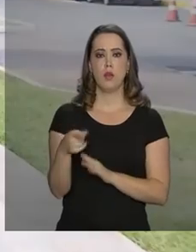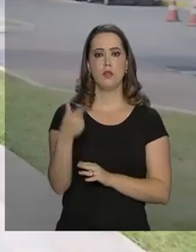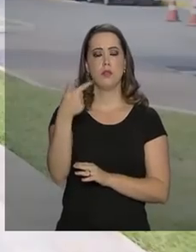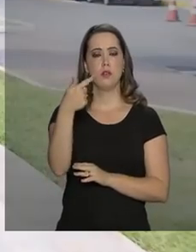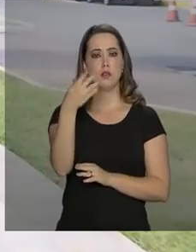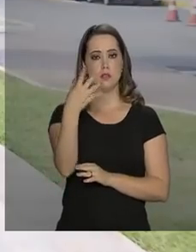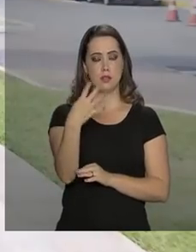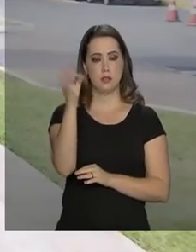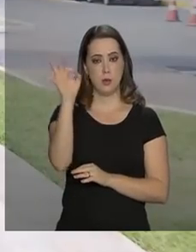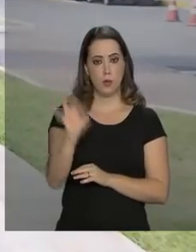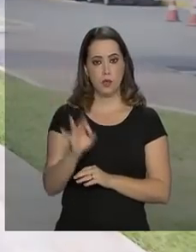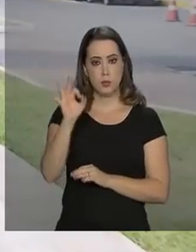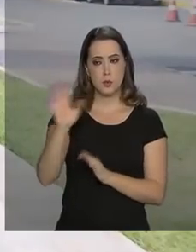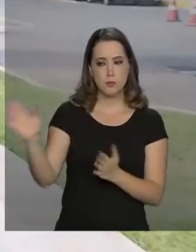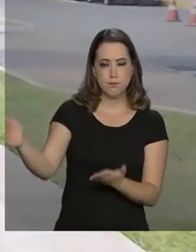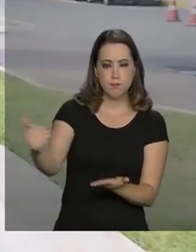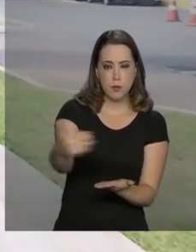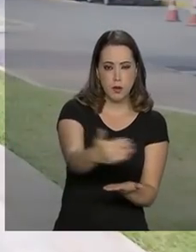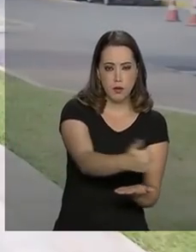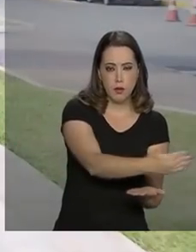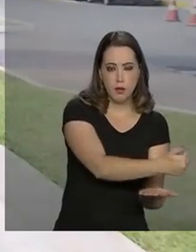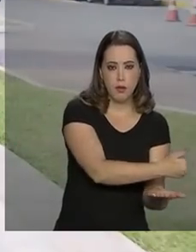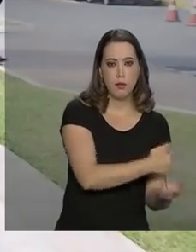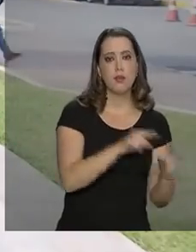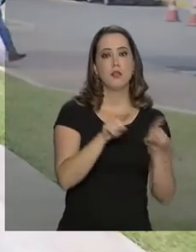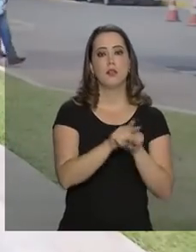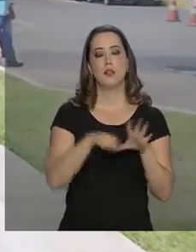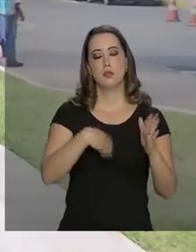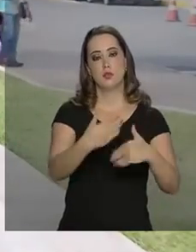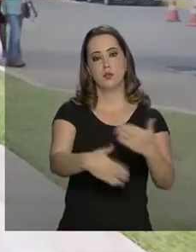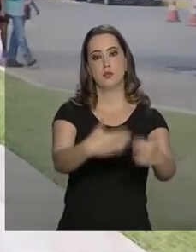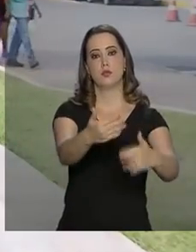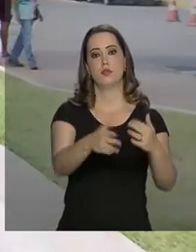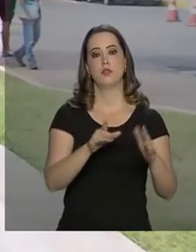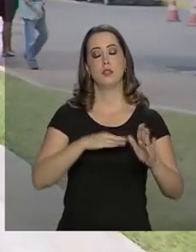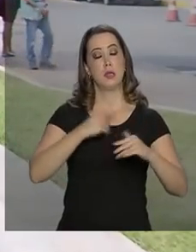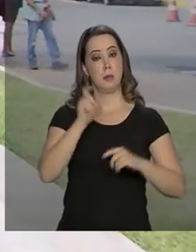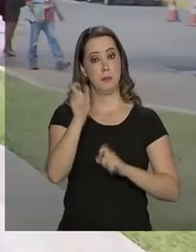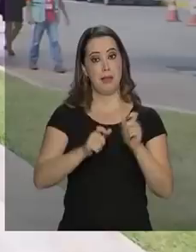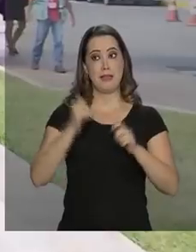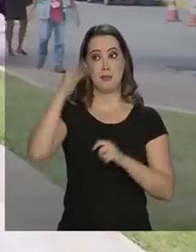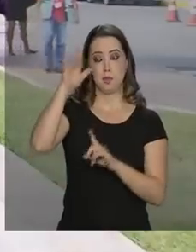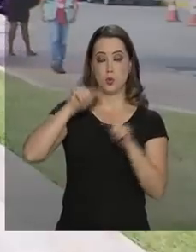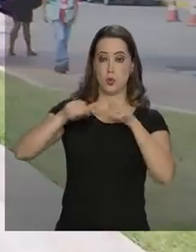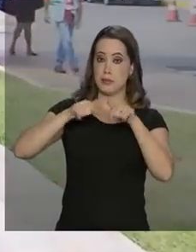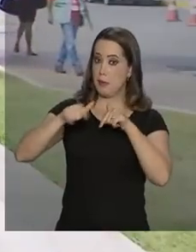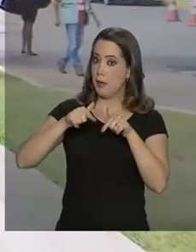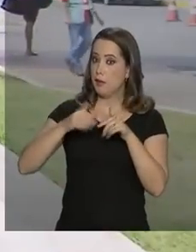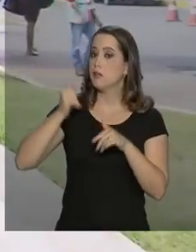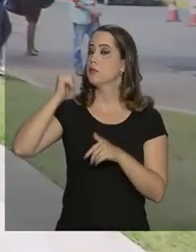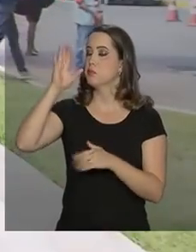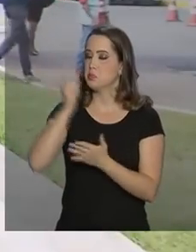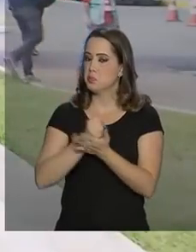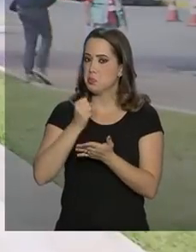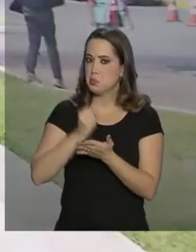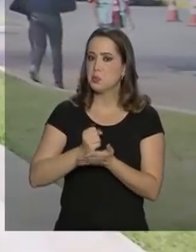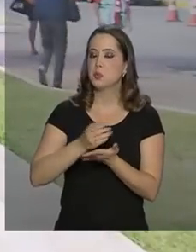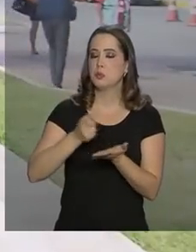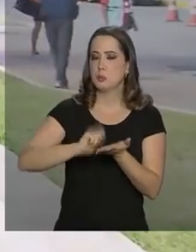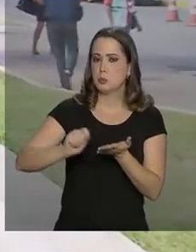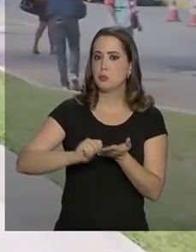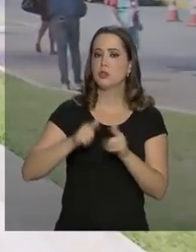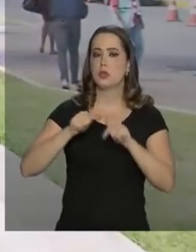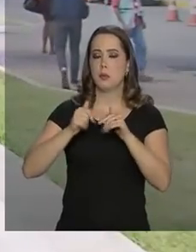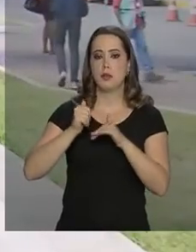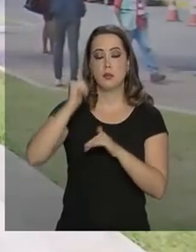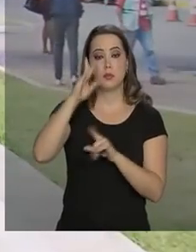arrecadação entre os fatores que ajudaram o desempenho está o aumento de pessoas empregadas como explica o chefe do Centro de